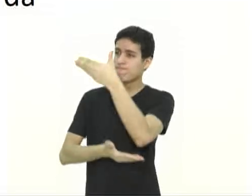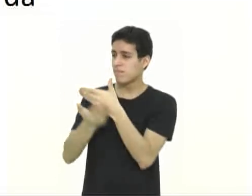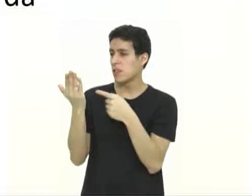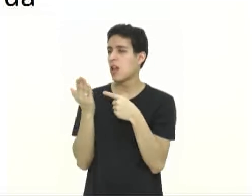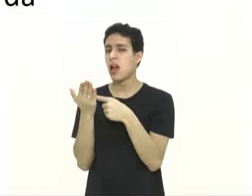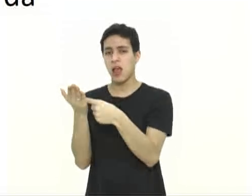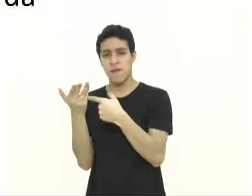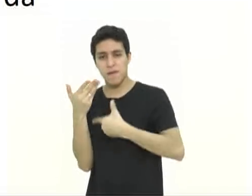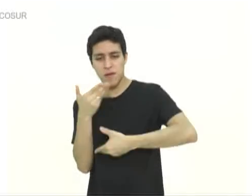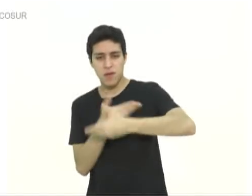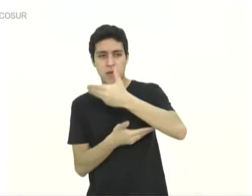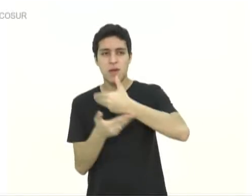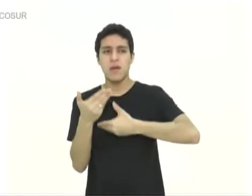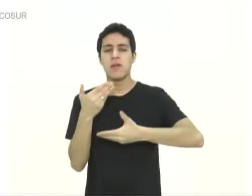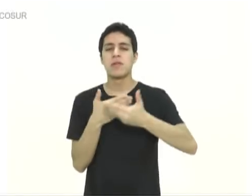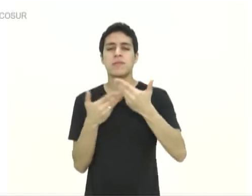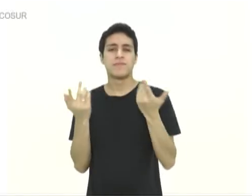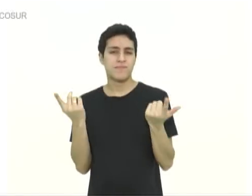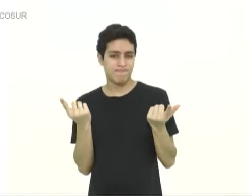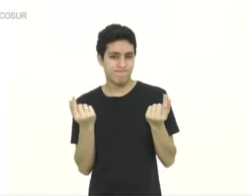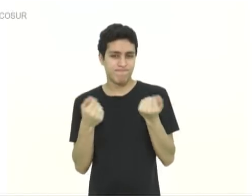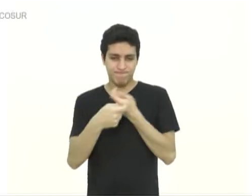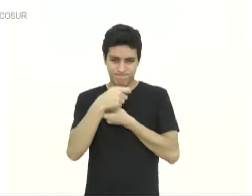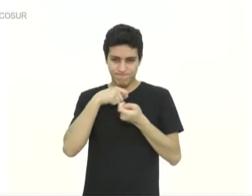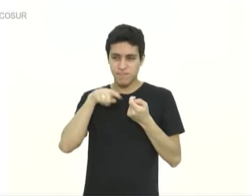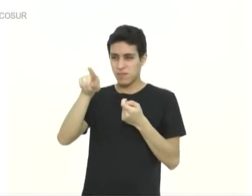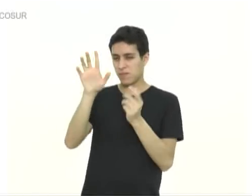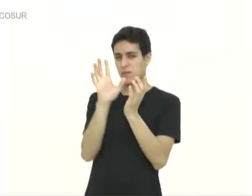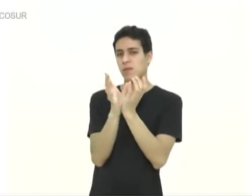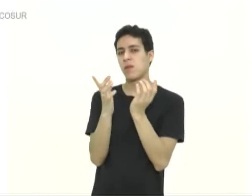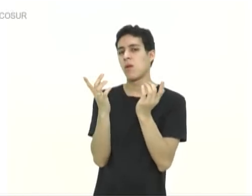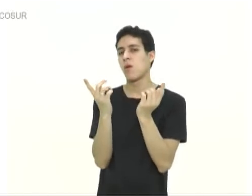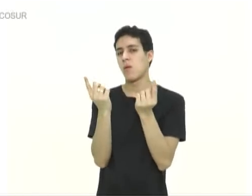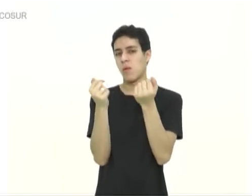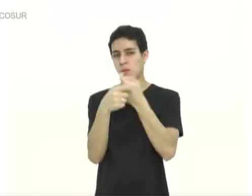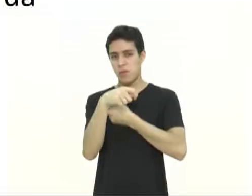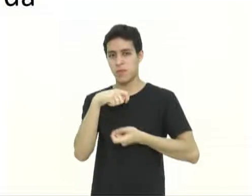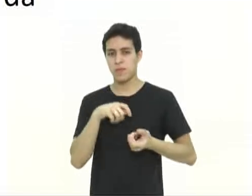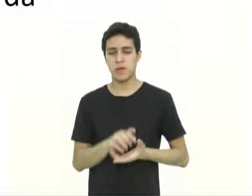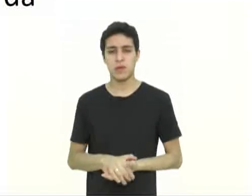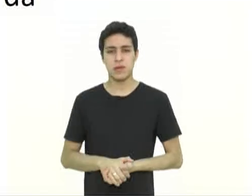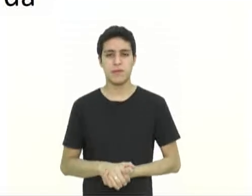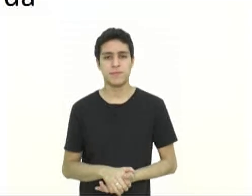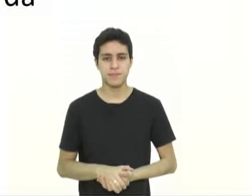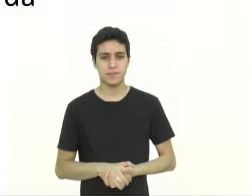acordos, mais trocas comerciais com esse bloco econômico.